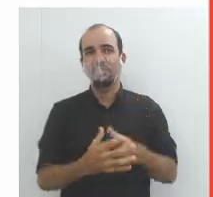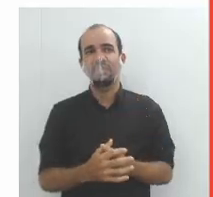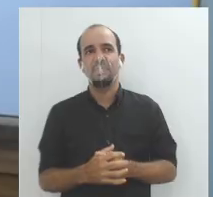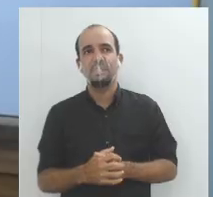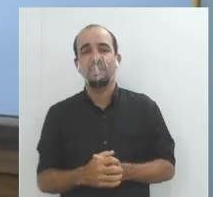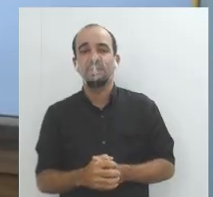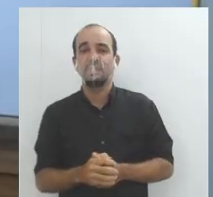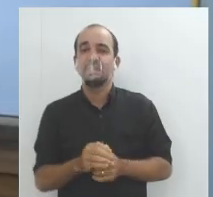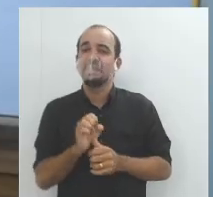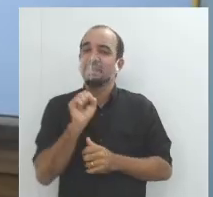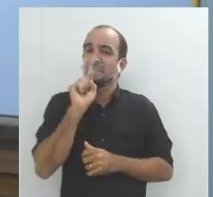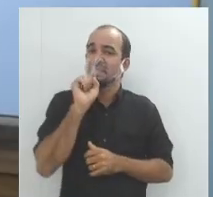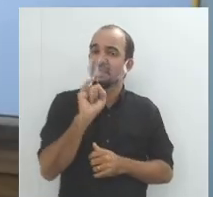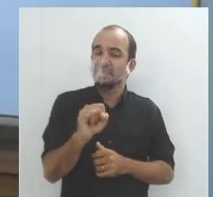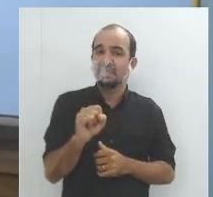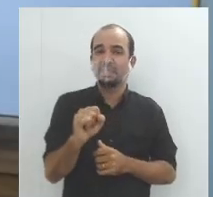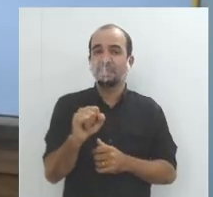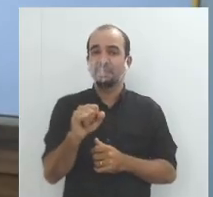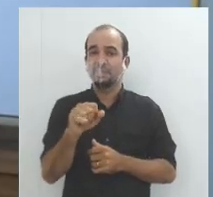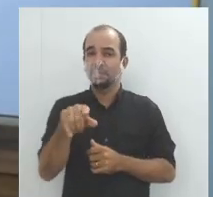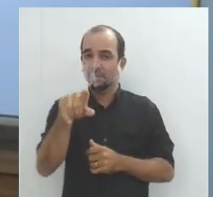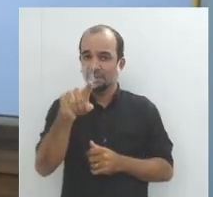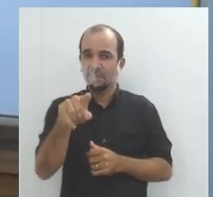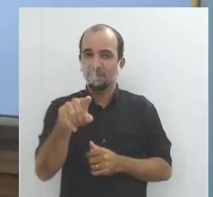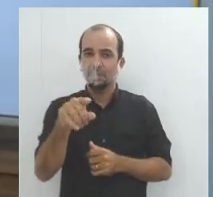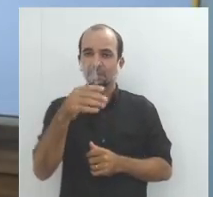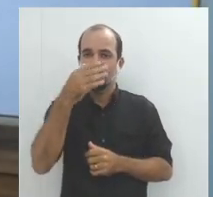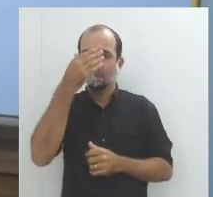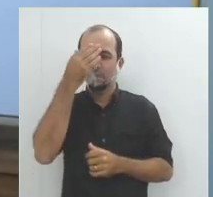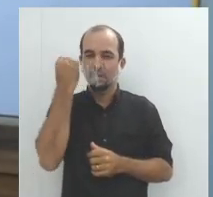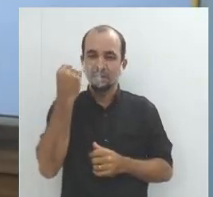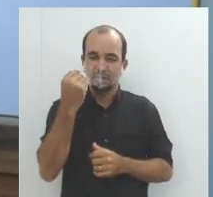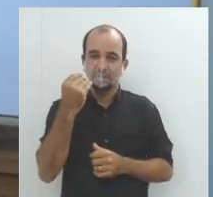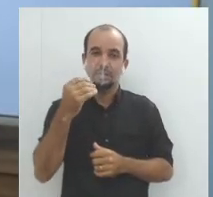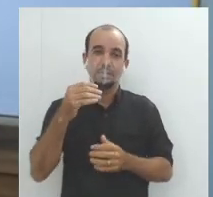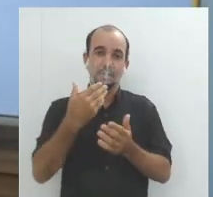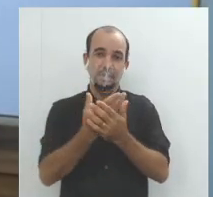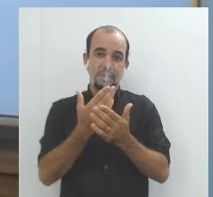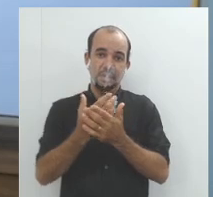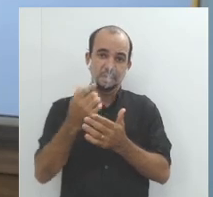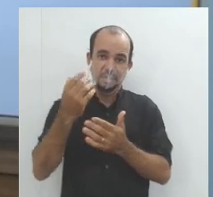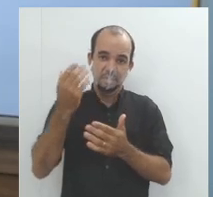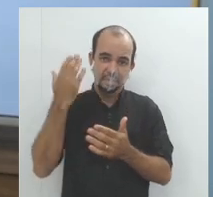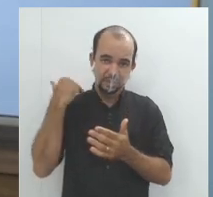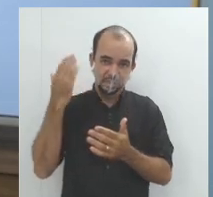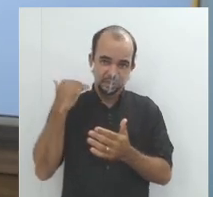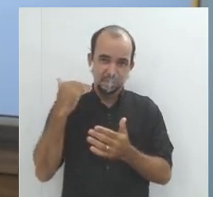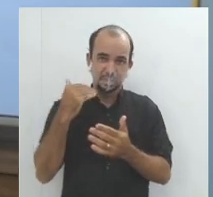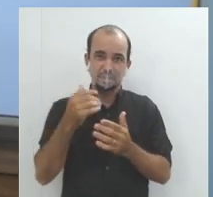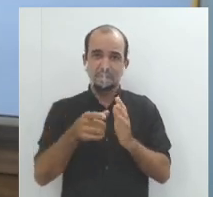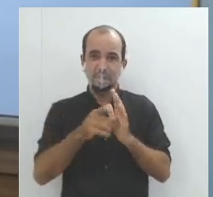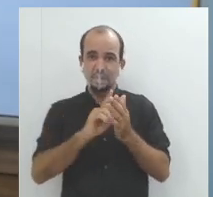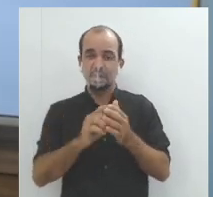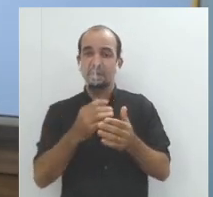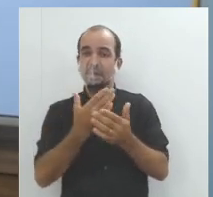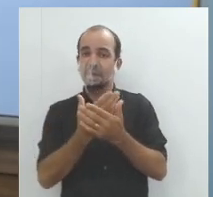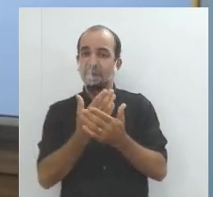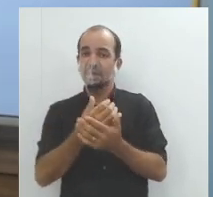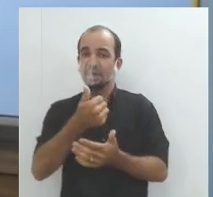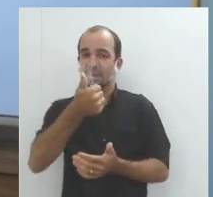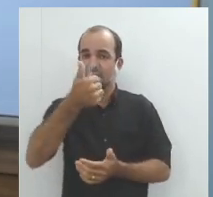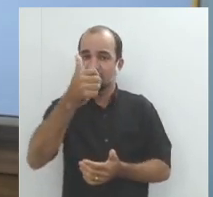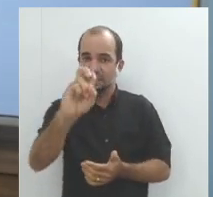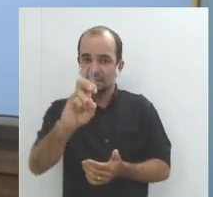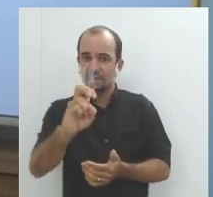se você não está lembrado ou se você não assistiu, assista a aula anterior, a aula 15, tá?